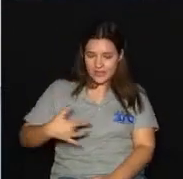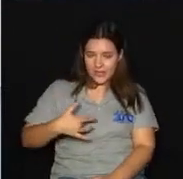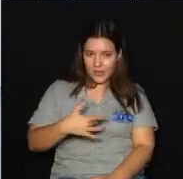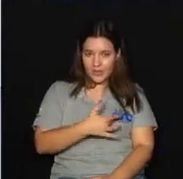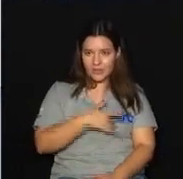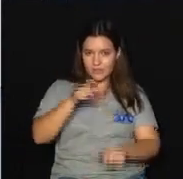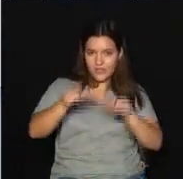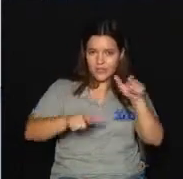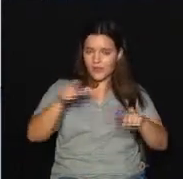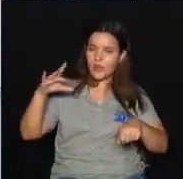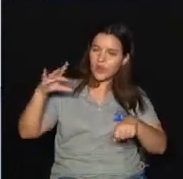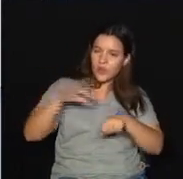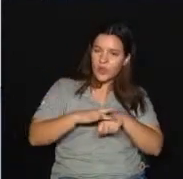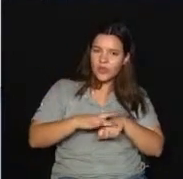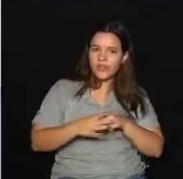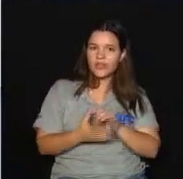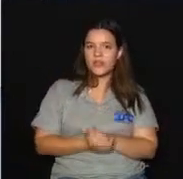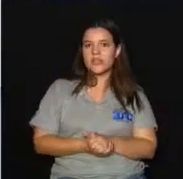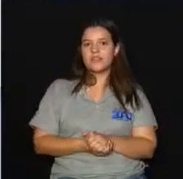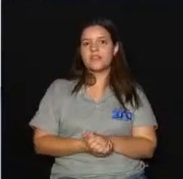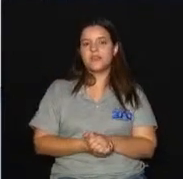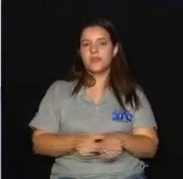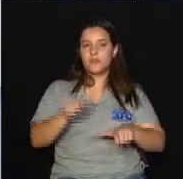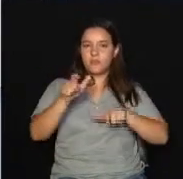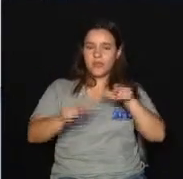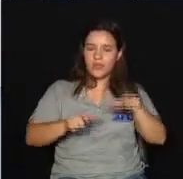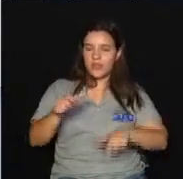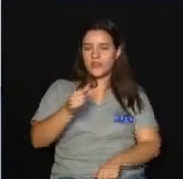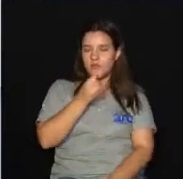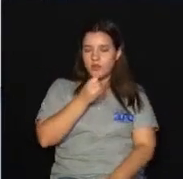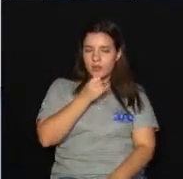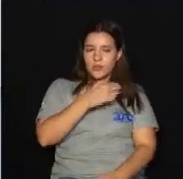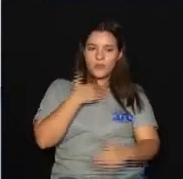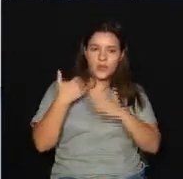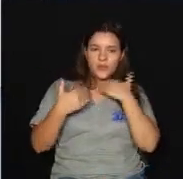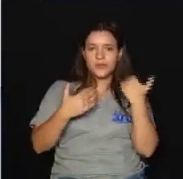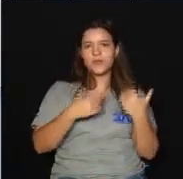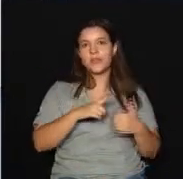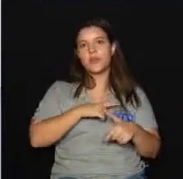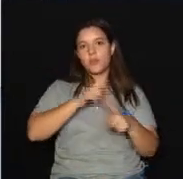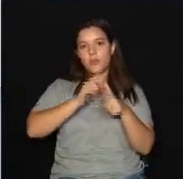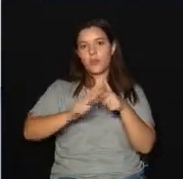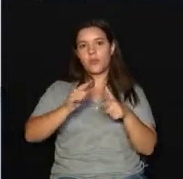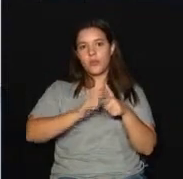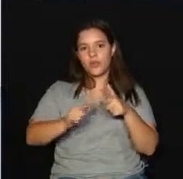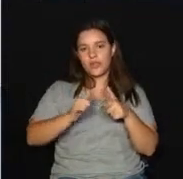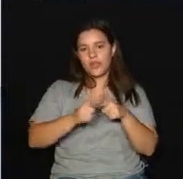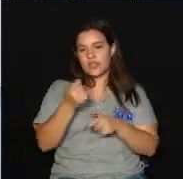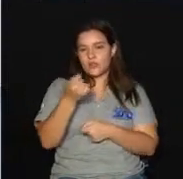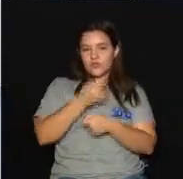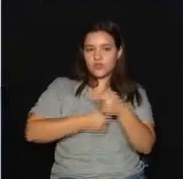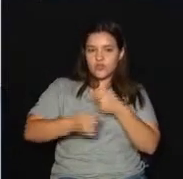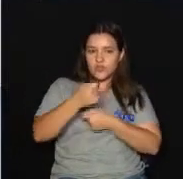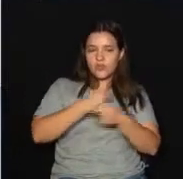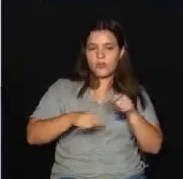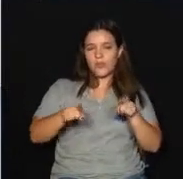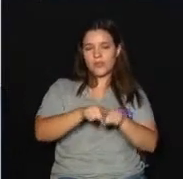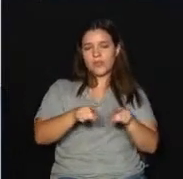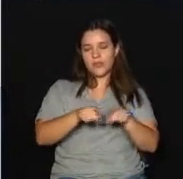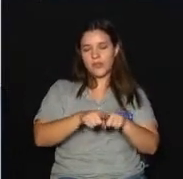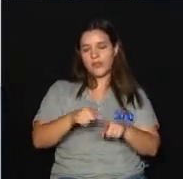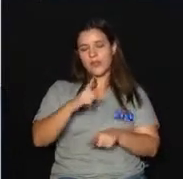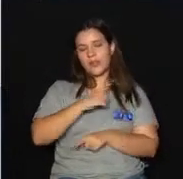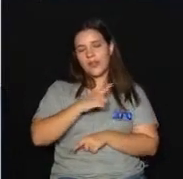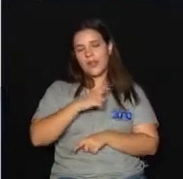muitas pessoas doentes e pessoas, infelizmente, morrendo. Traz problemas financeiros também, porque isso